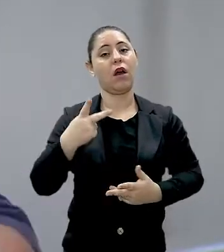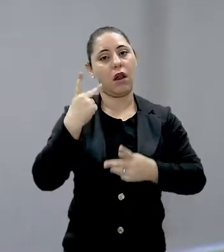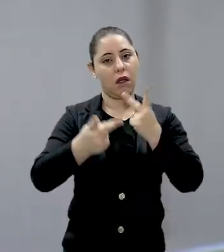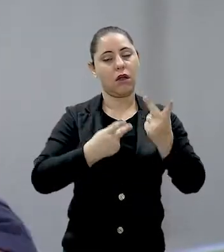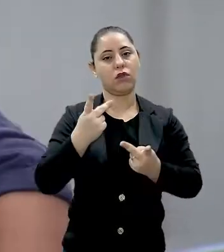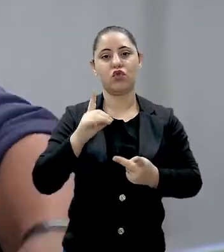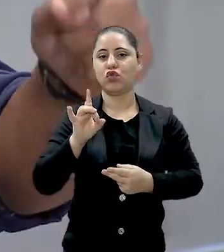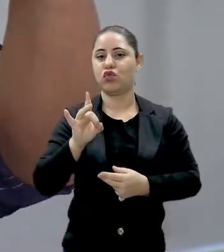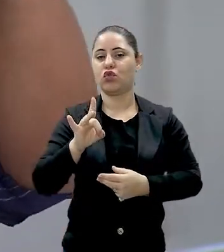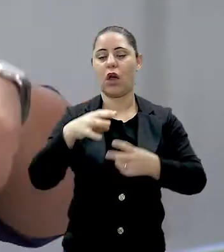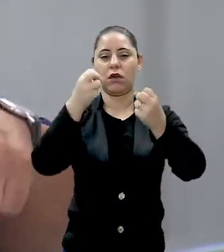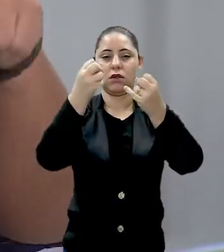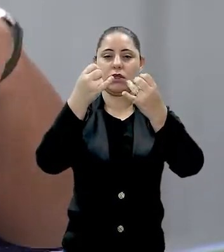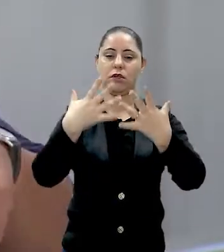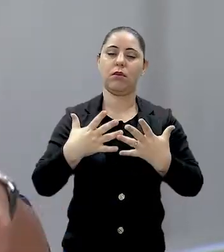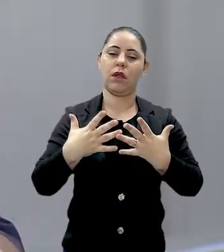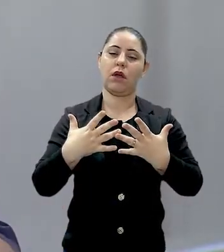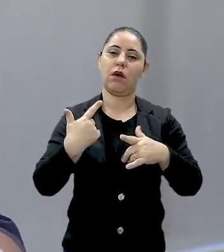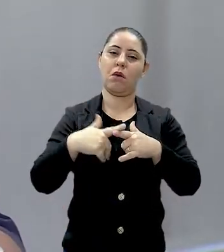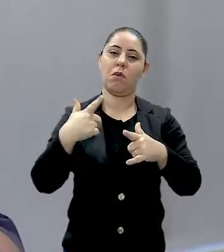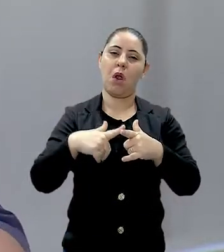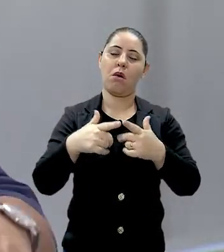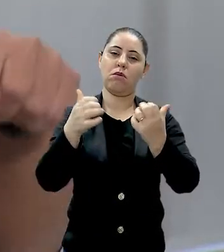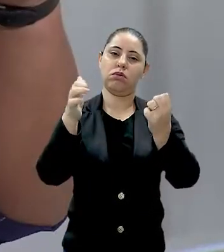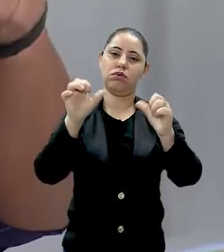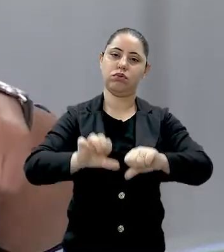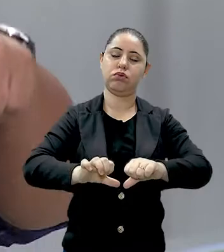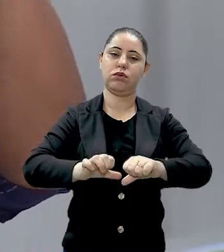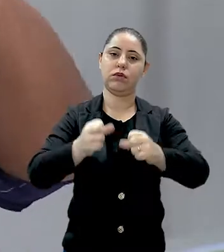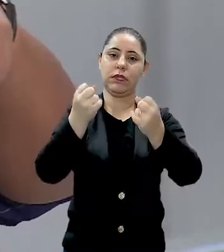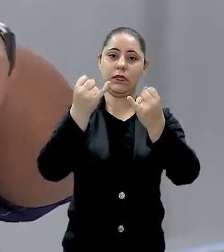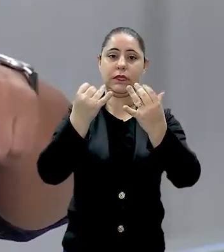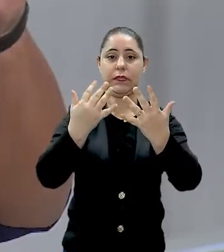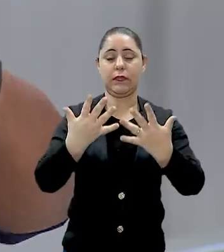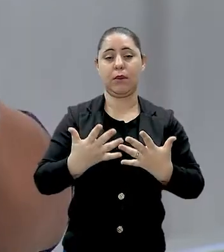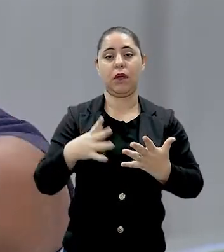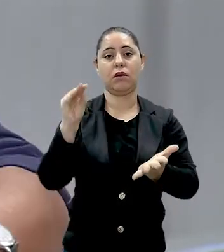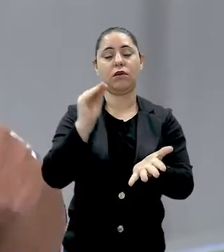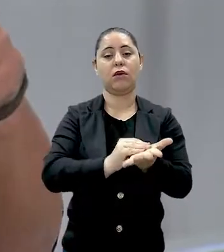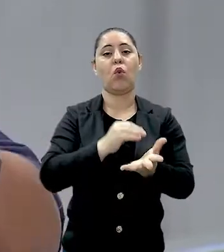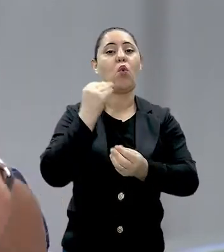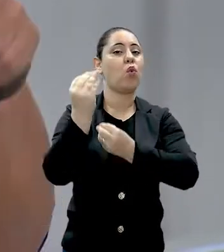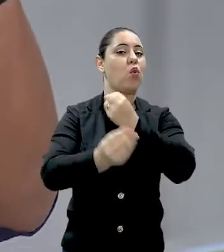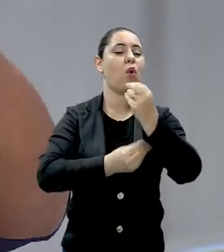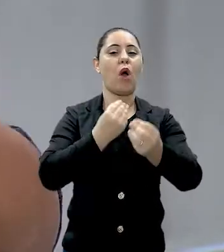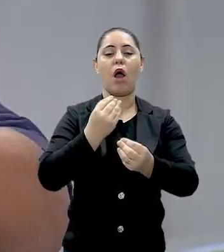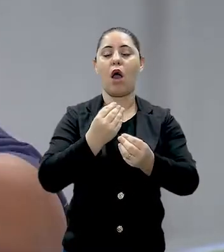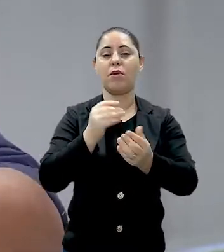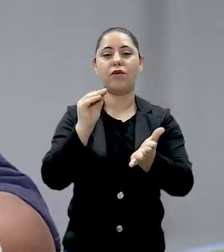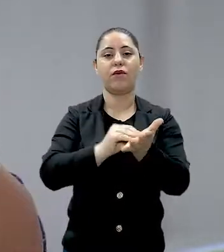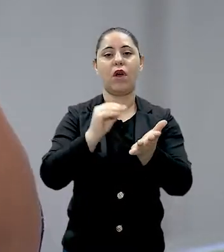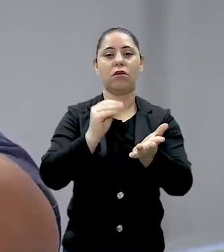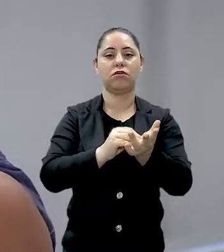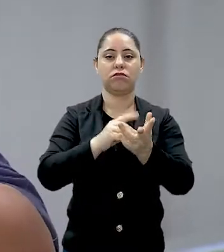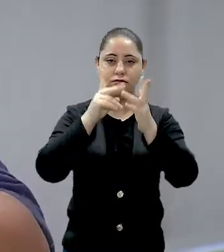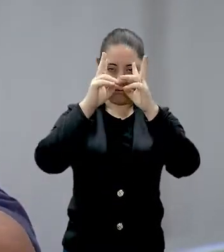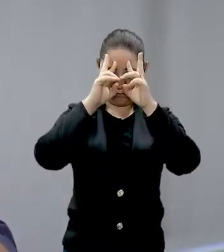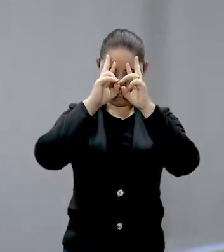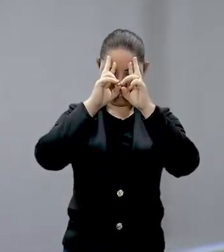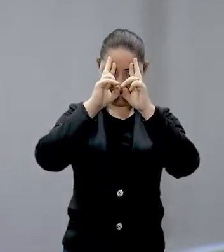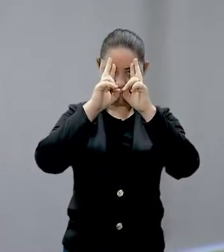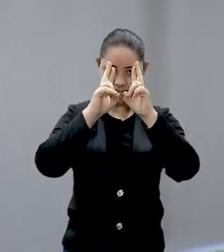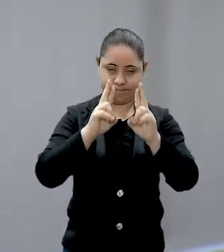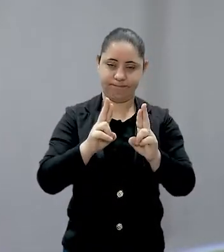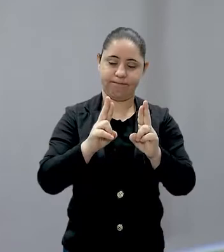nós estamos falando. Só isso explica esse caos. Só isso explica a forma irresponsável,